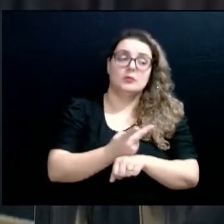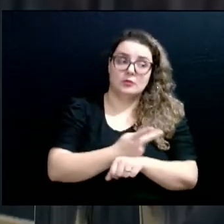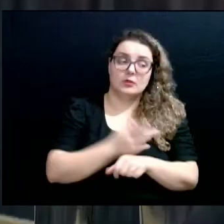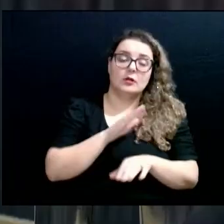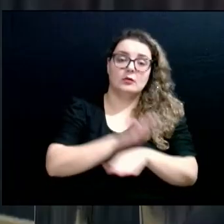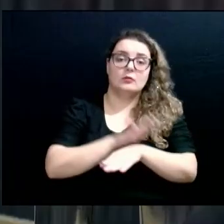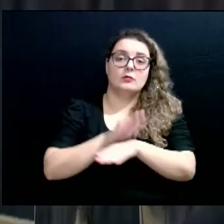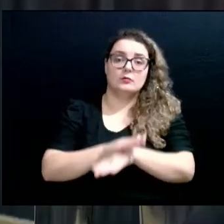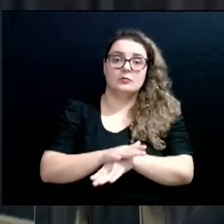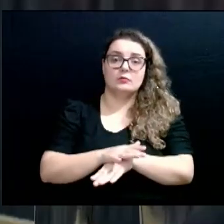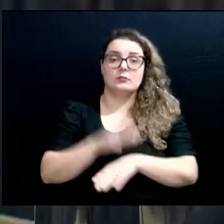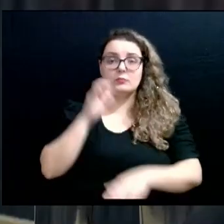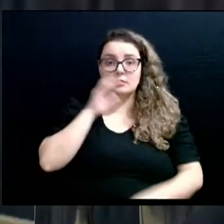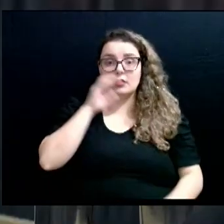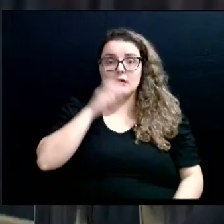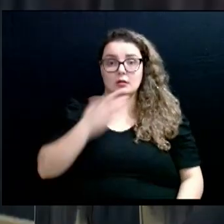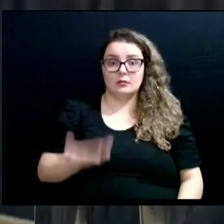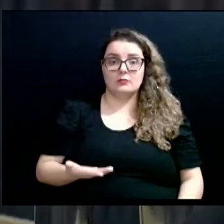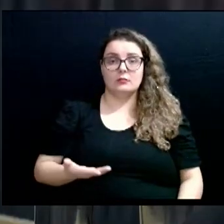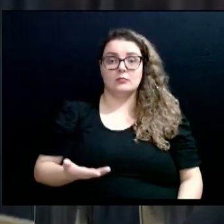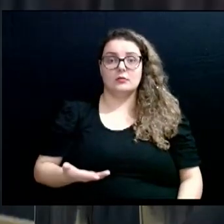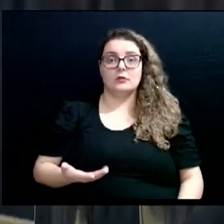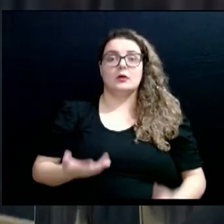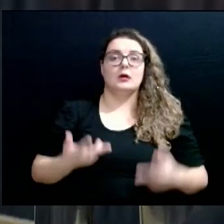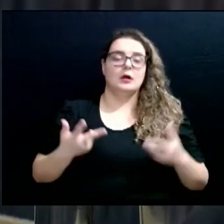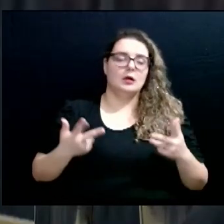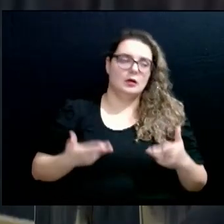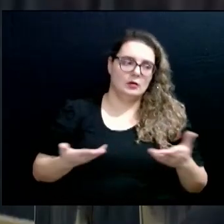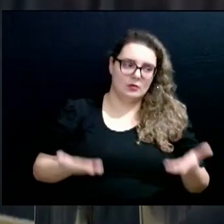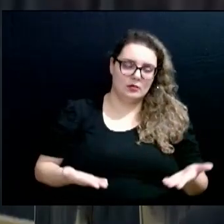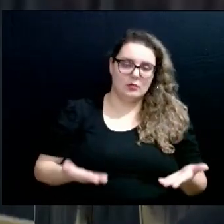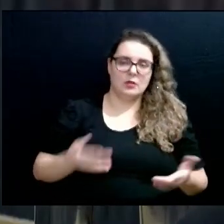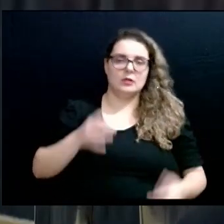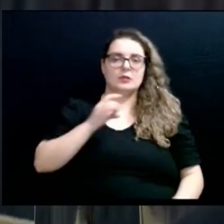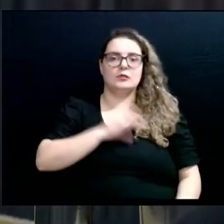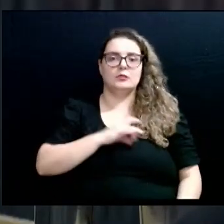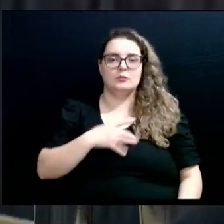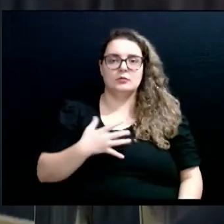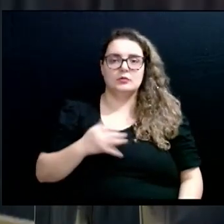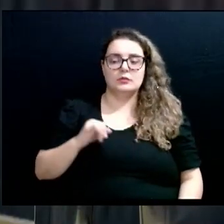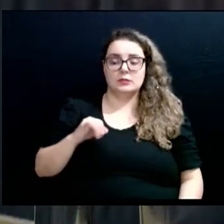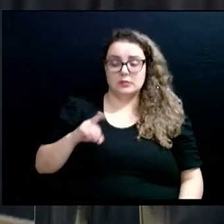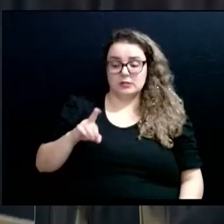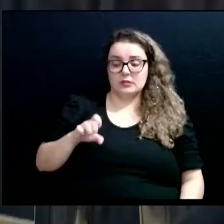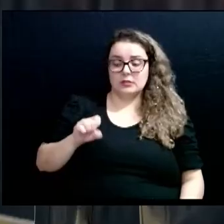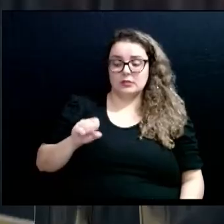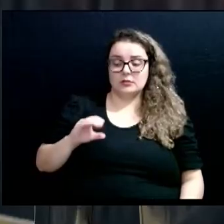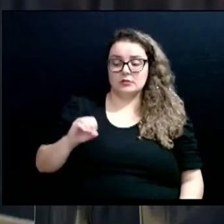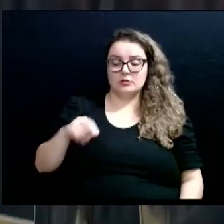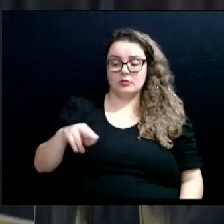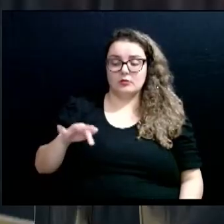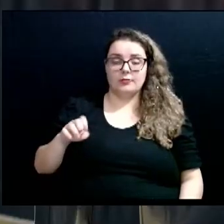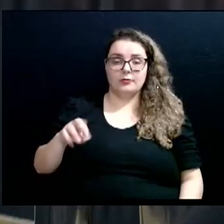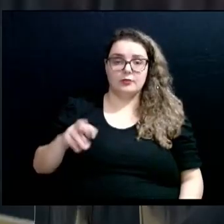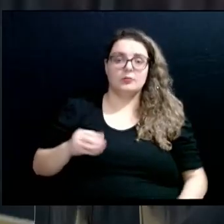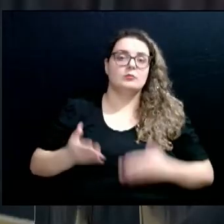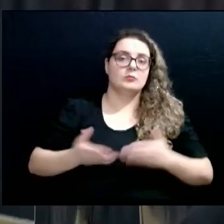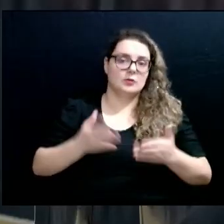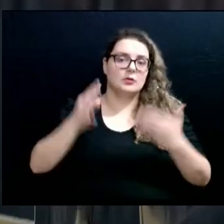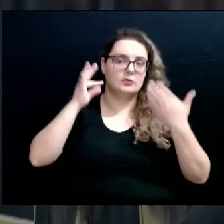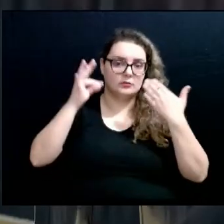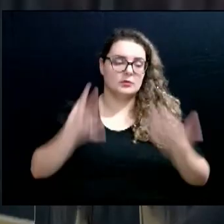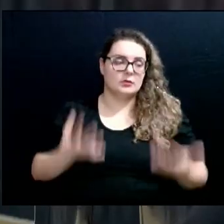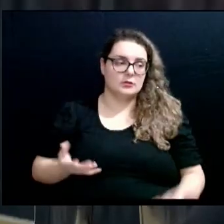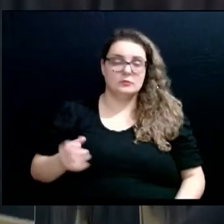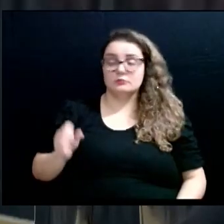rapidamente. Agora, mesmo esse seu medo, né, esse desconforto, ele é possível de ser tratado na terapia, né? Uhum. A gente